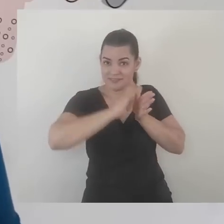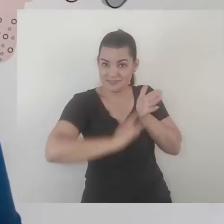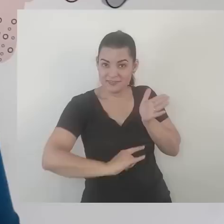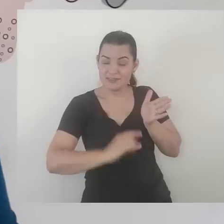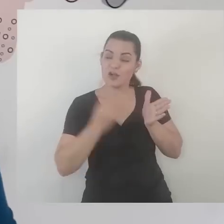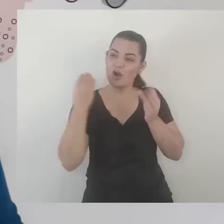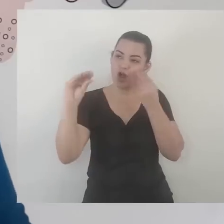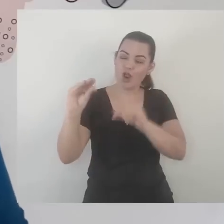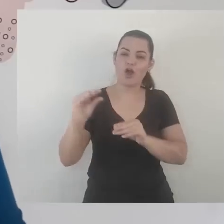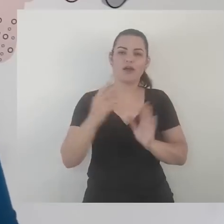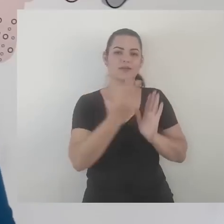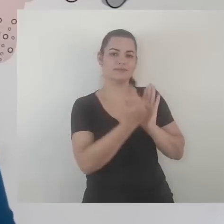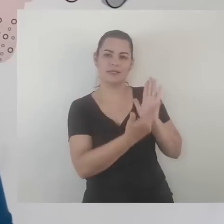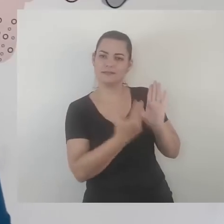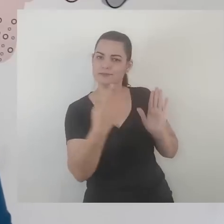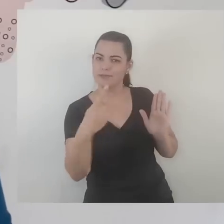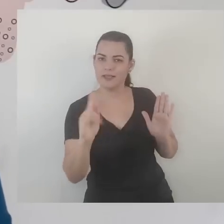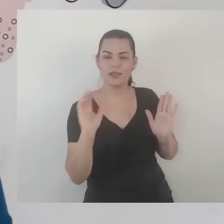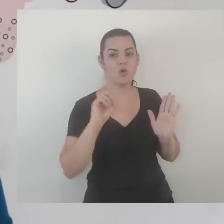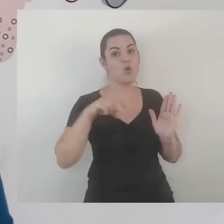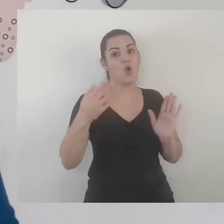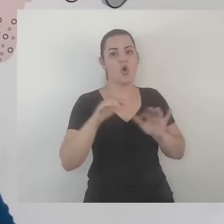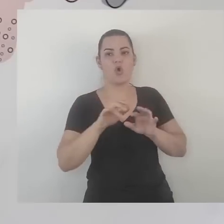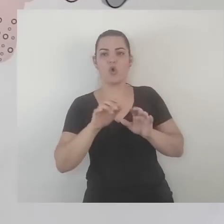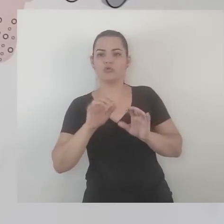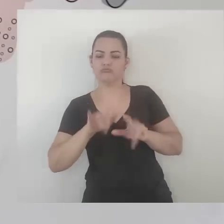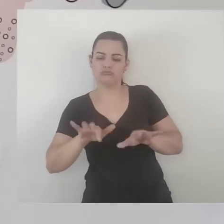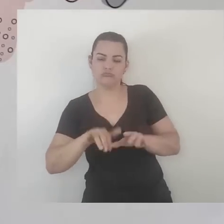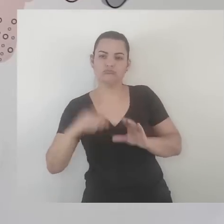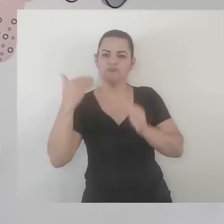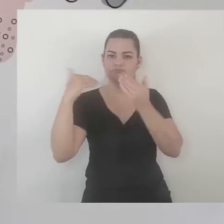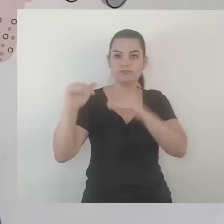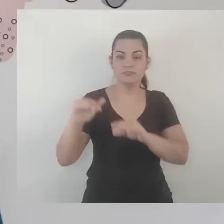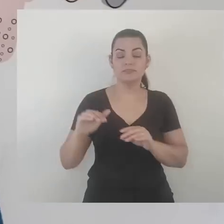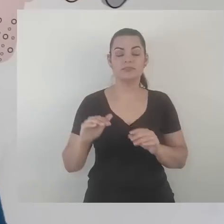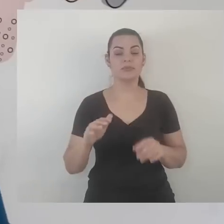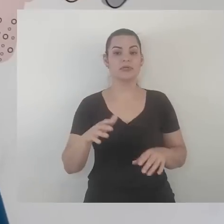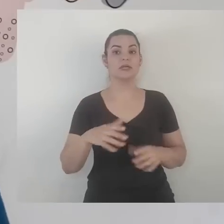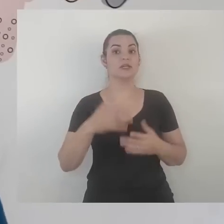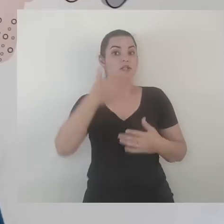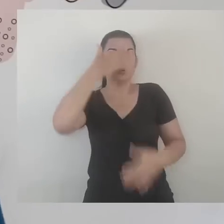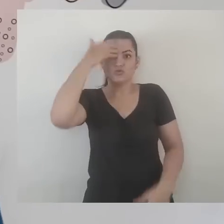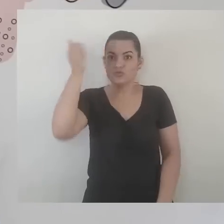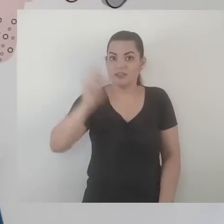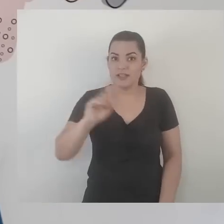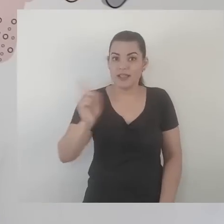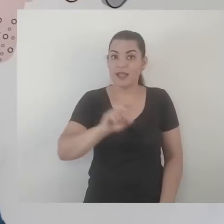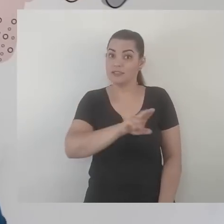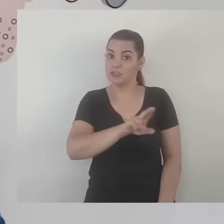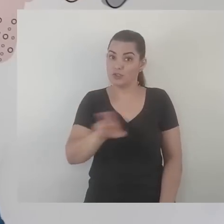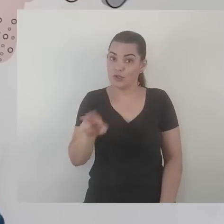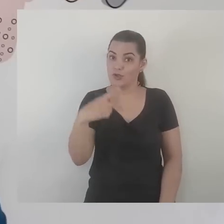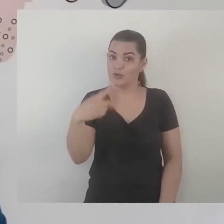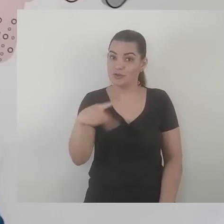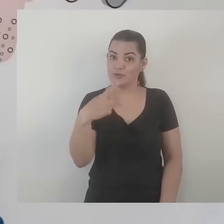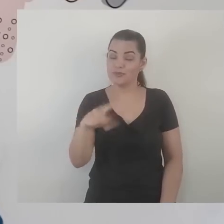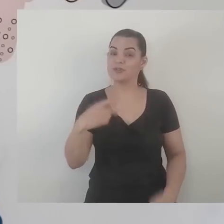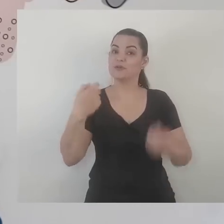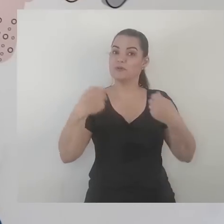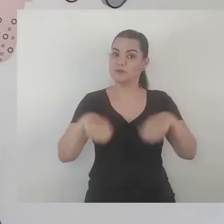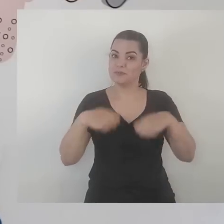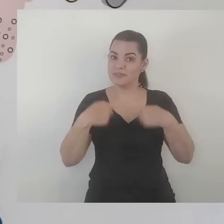ou desenhando do seu melhor jeito. Não se esqueçam de colocar o nome de vocês